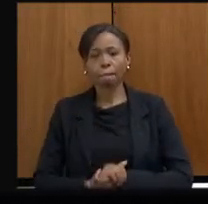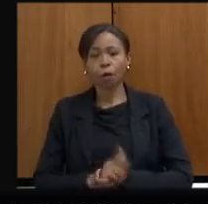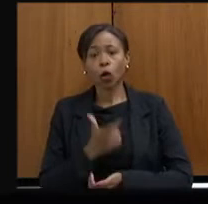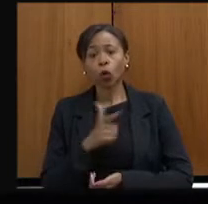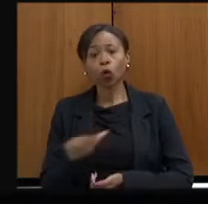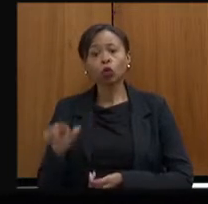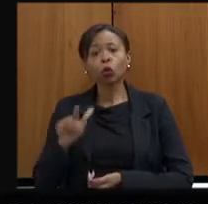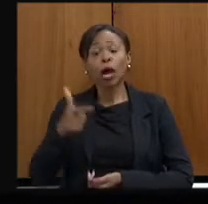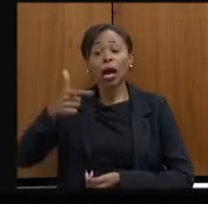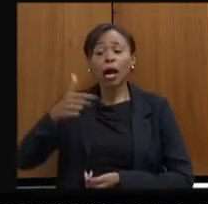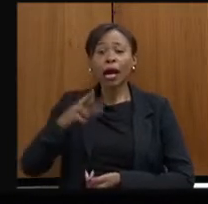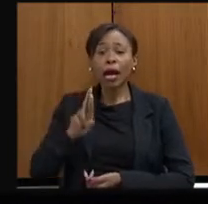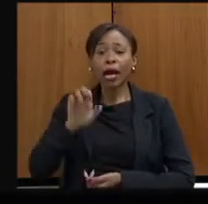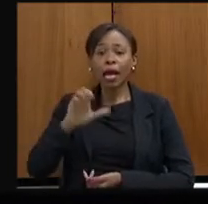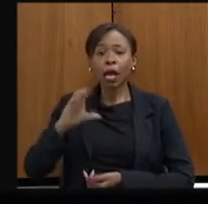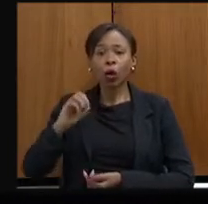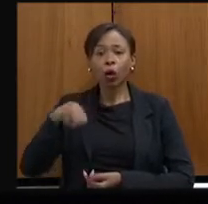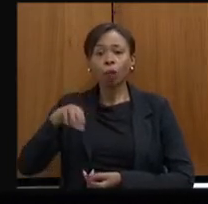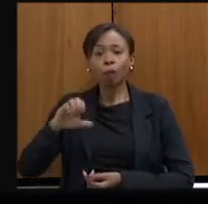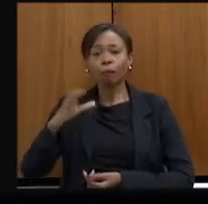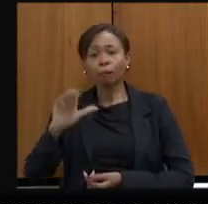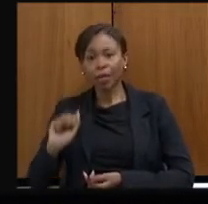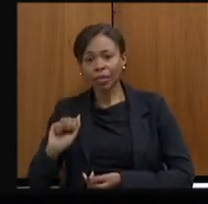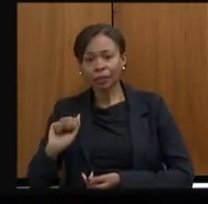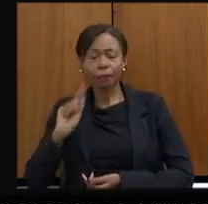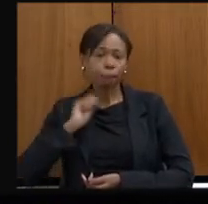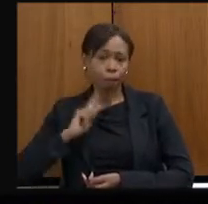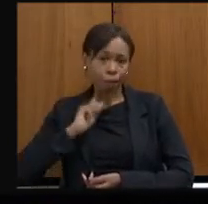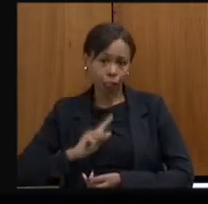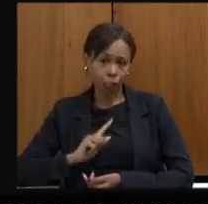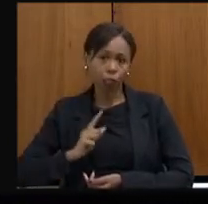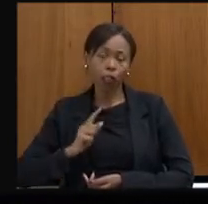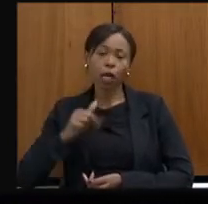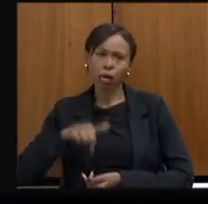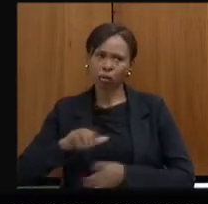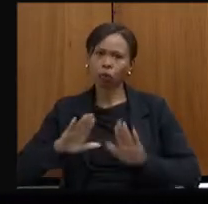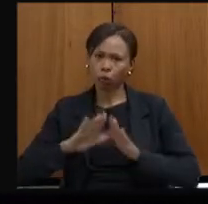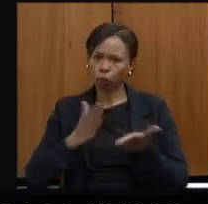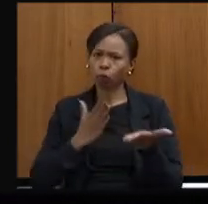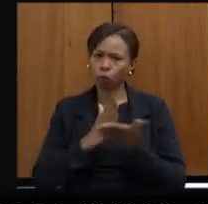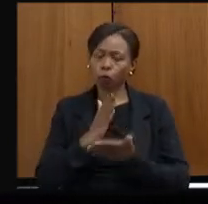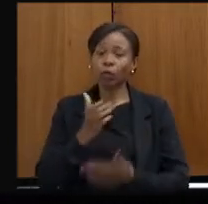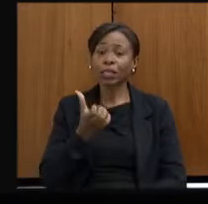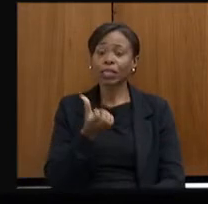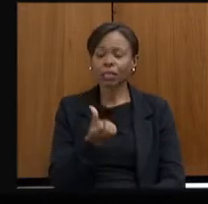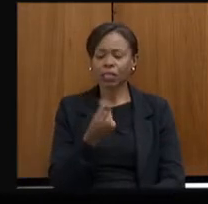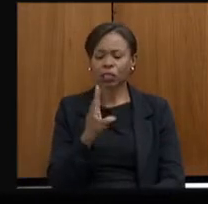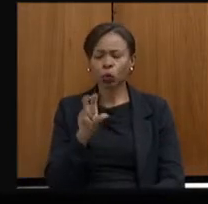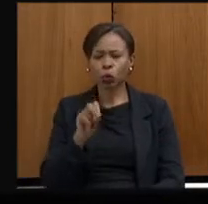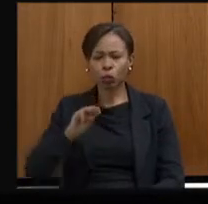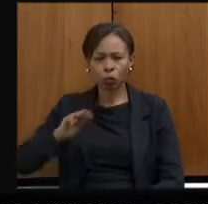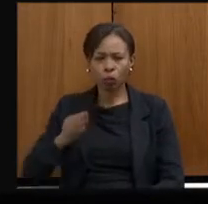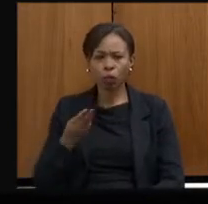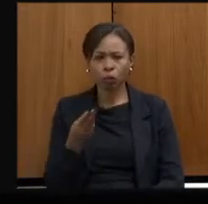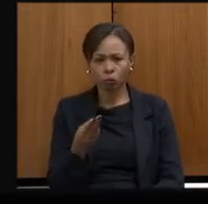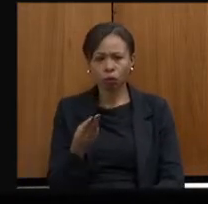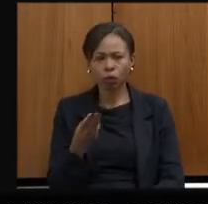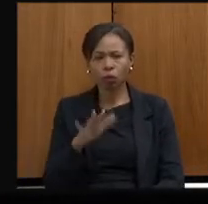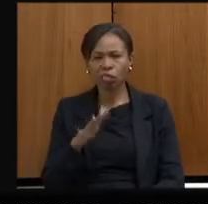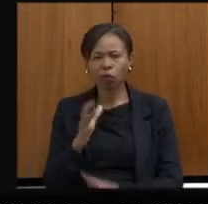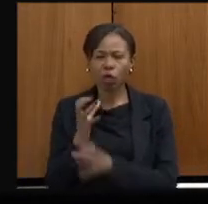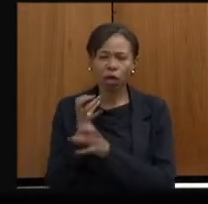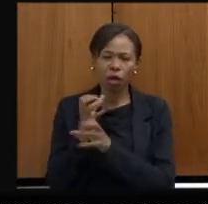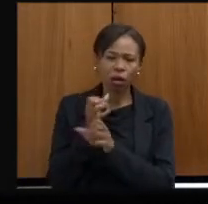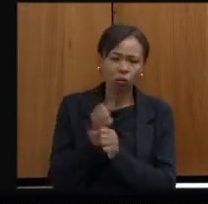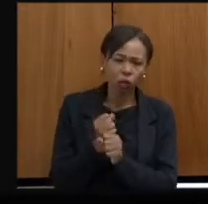Recomeça Minas, aprovado pela Assembleia, carimbou 650 milhões de uma receita aproximada,